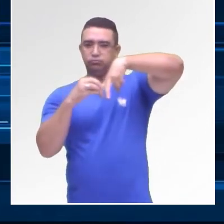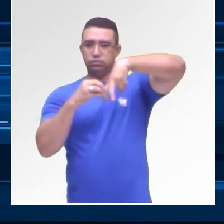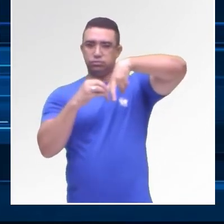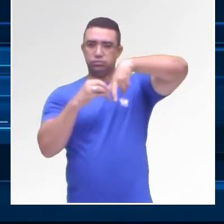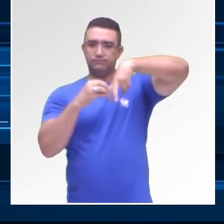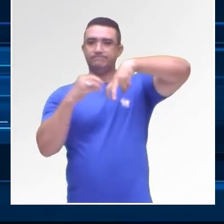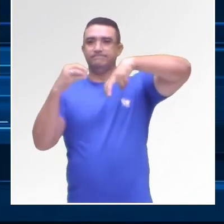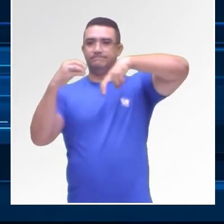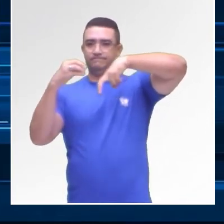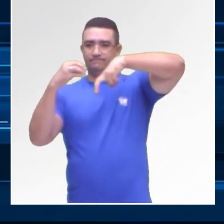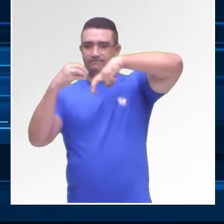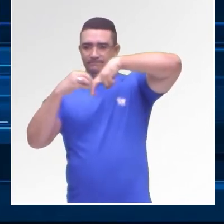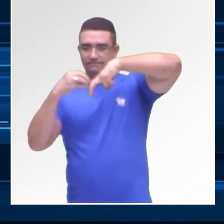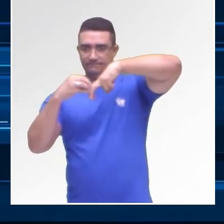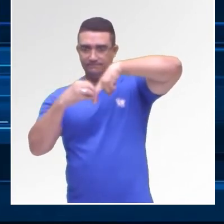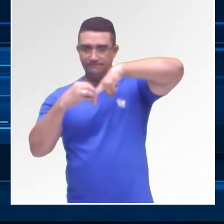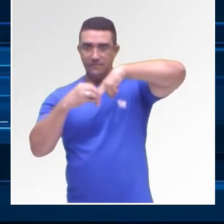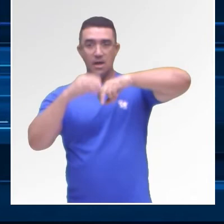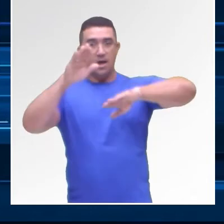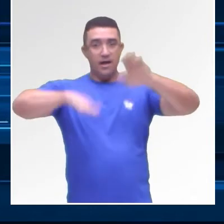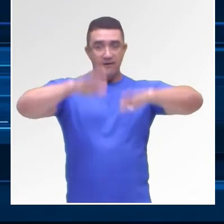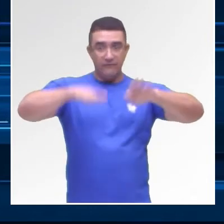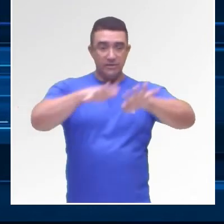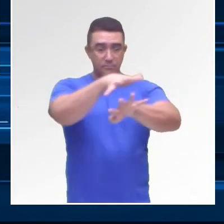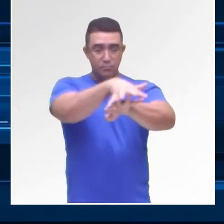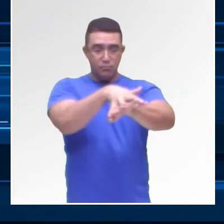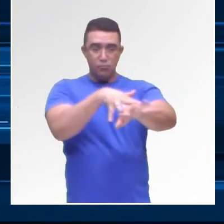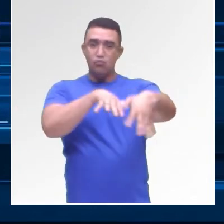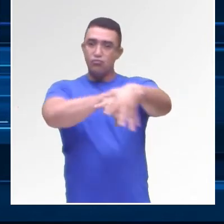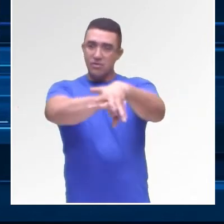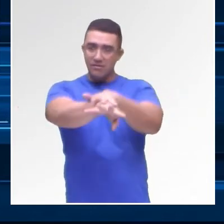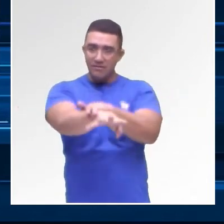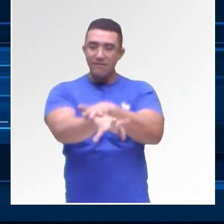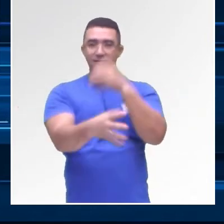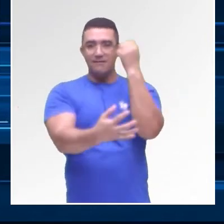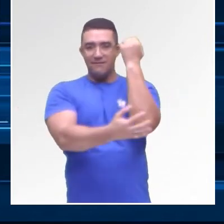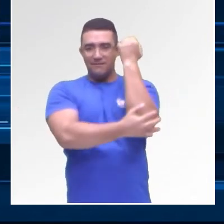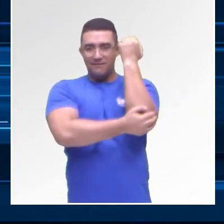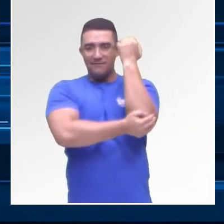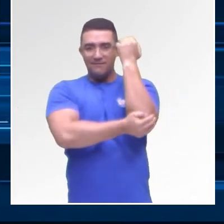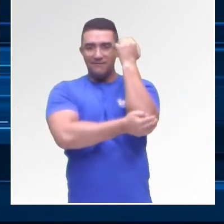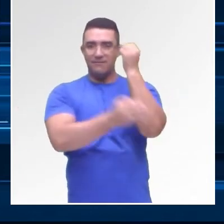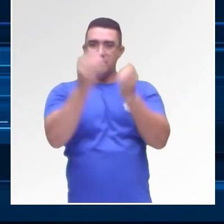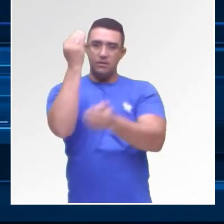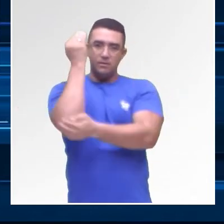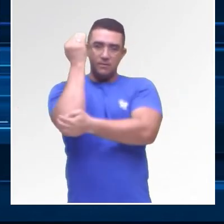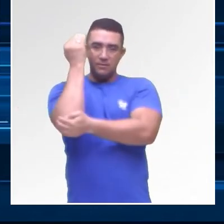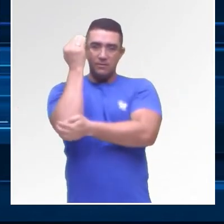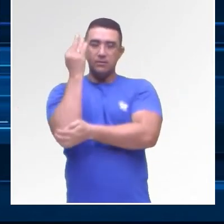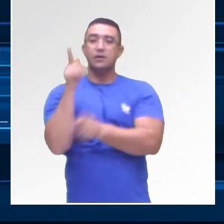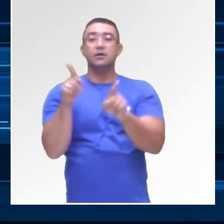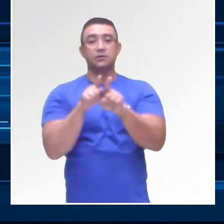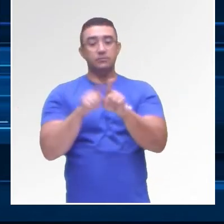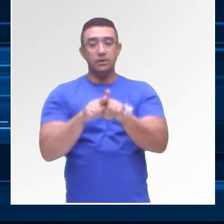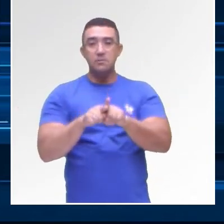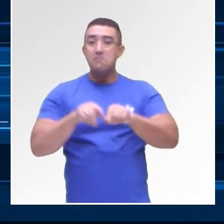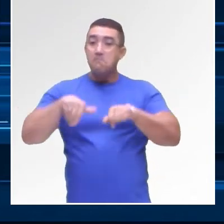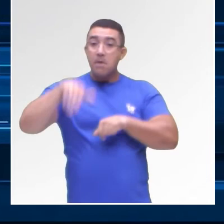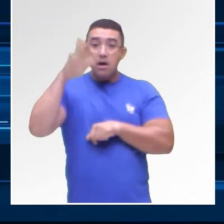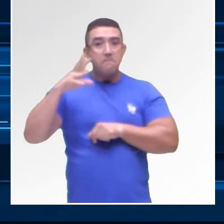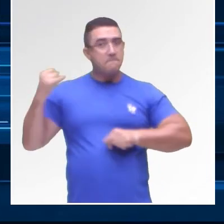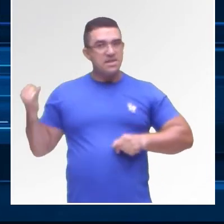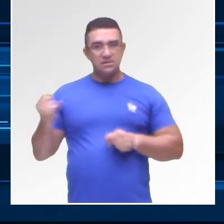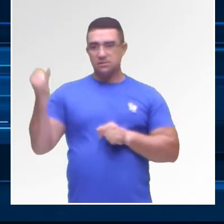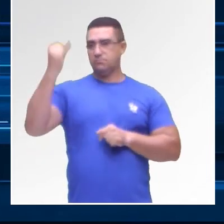joelhos, às vezes munhequeiras, cotoveleiras, também pode ser ideal. Mas também o